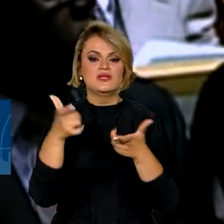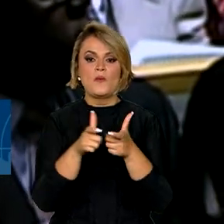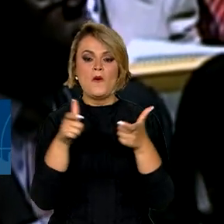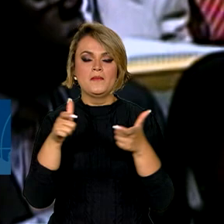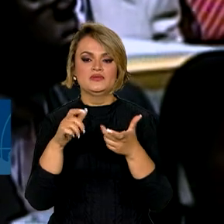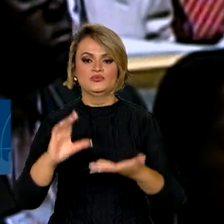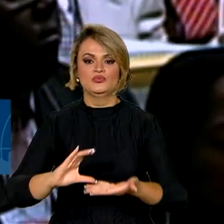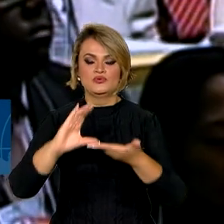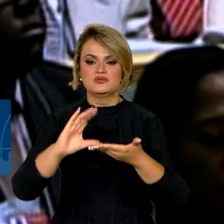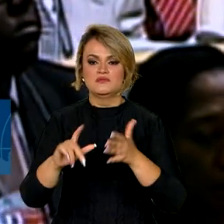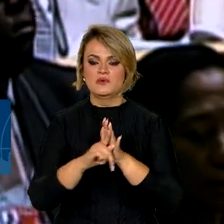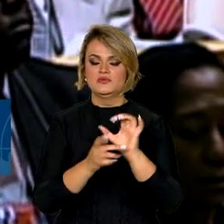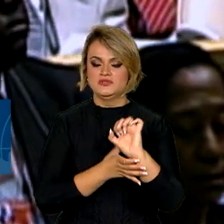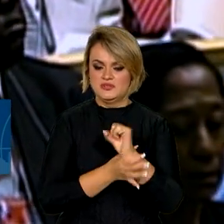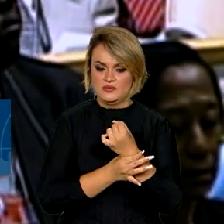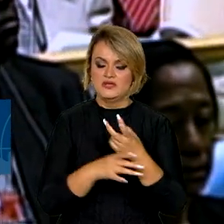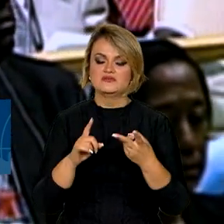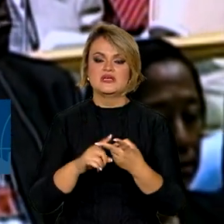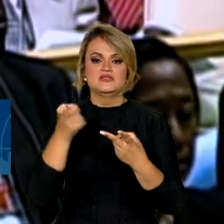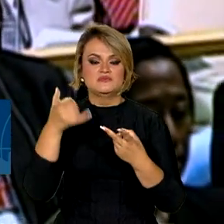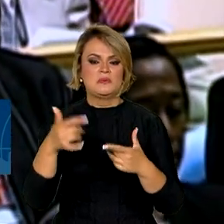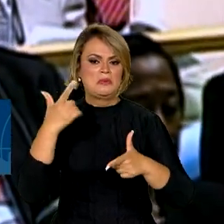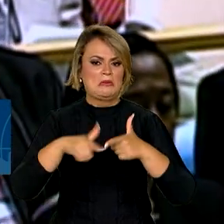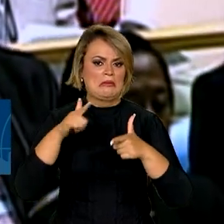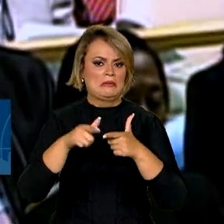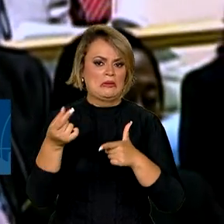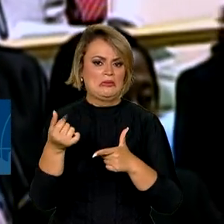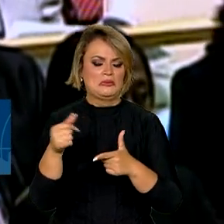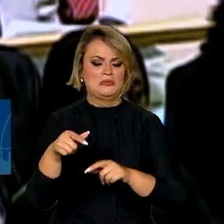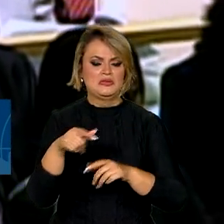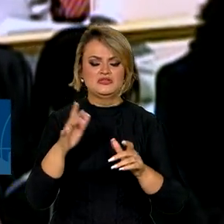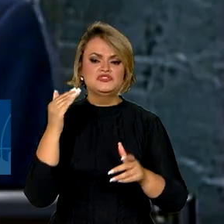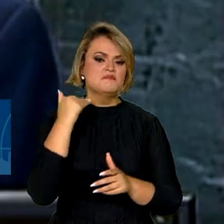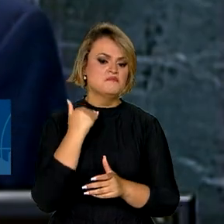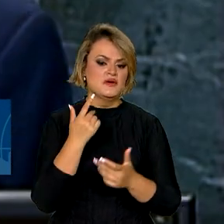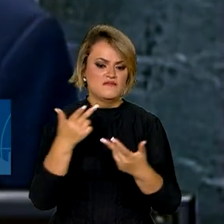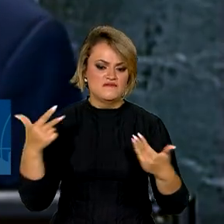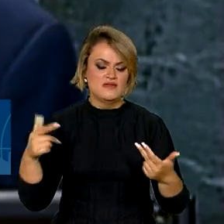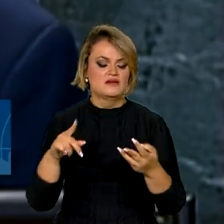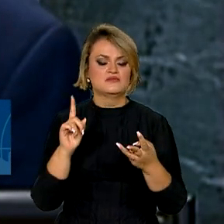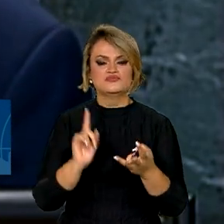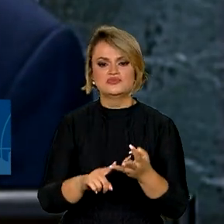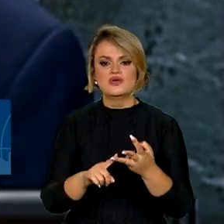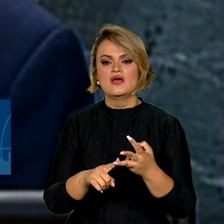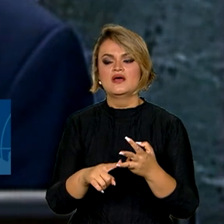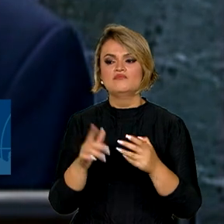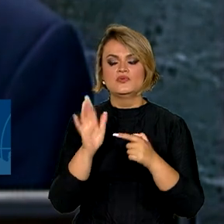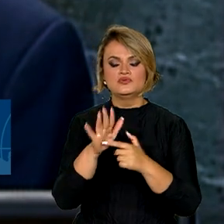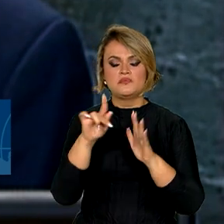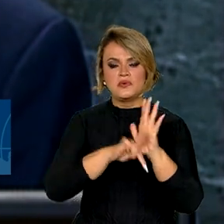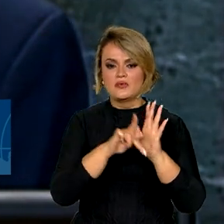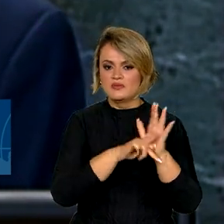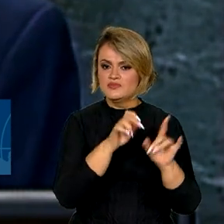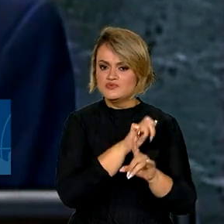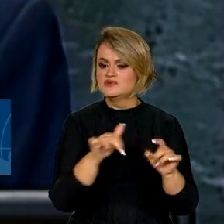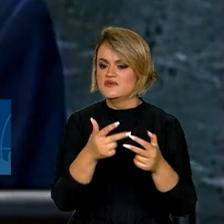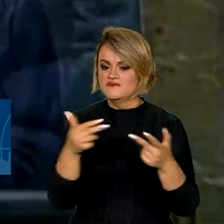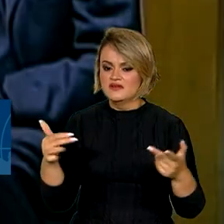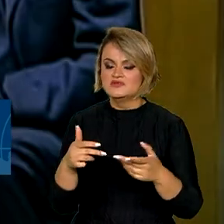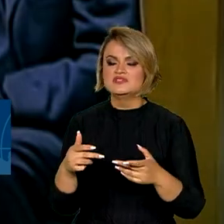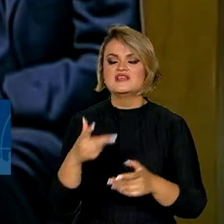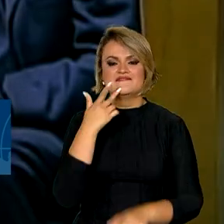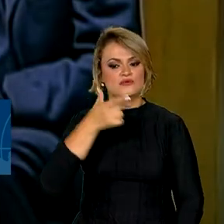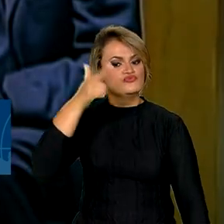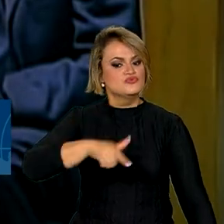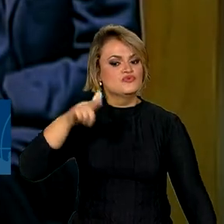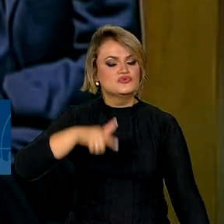do Conselho de Segurança, falou da crise econômica dos grandes bancos, mostrou seus programas sociais e bateu